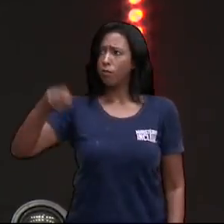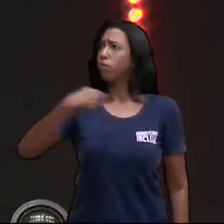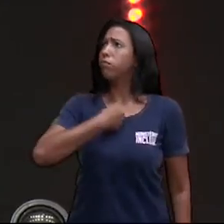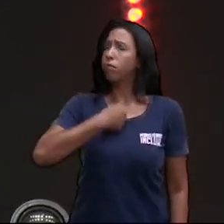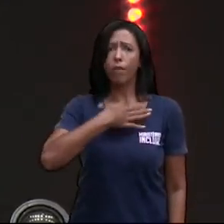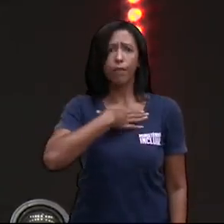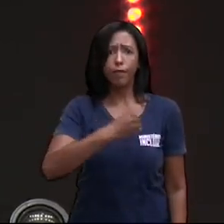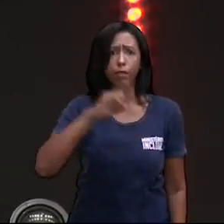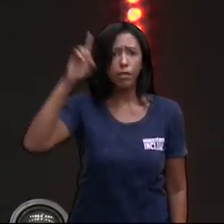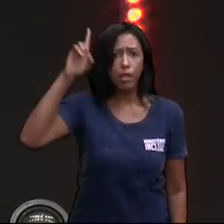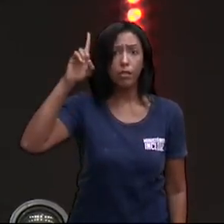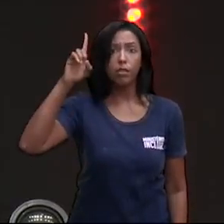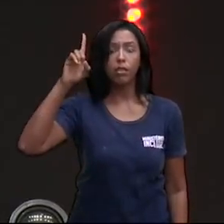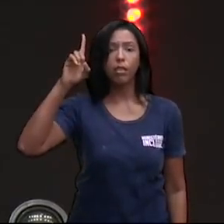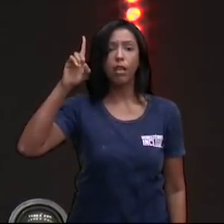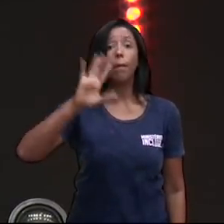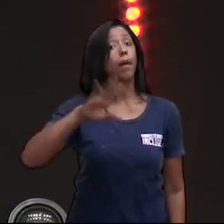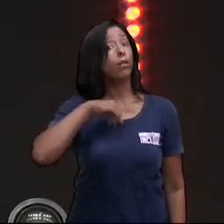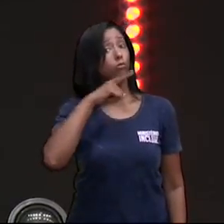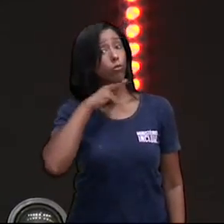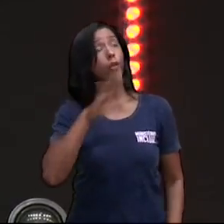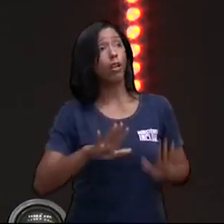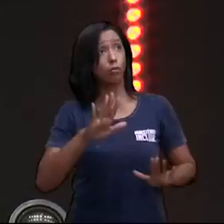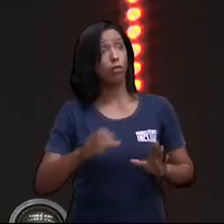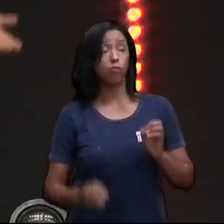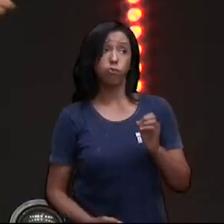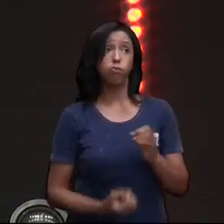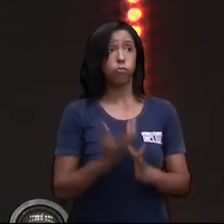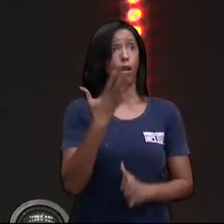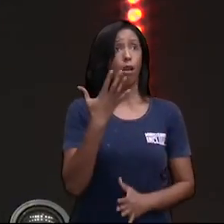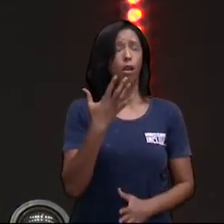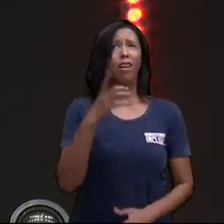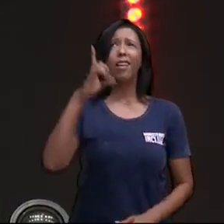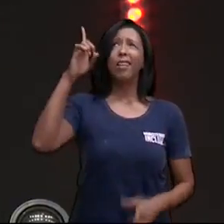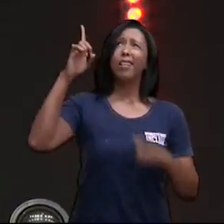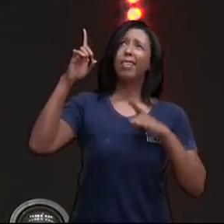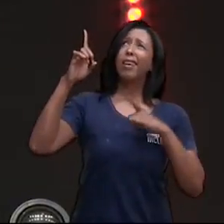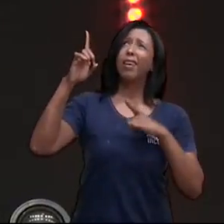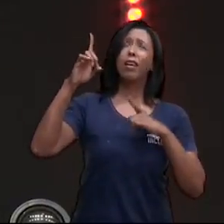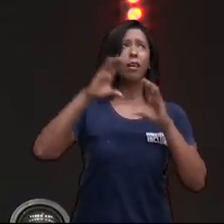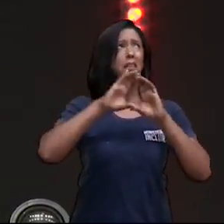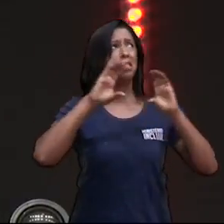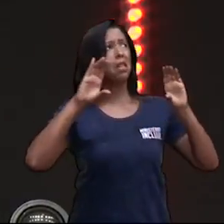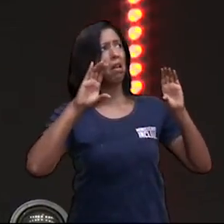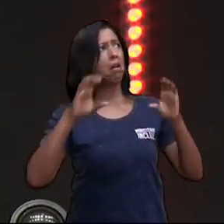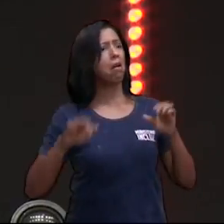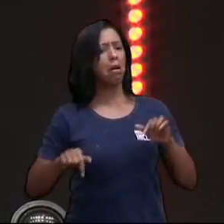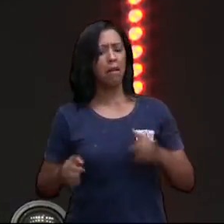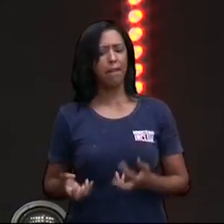Deus agora dúvidas surgem Deus Existe existe o céu existe o